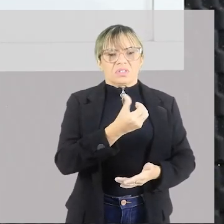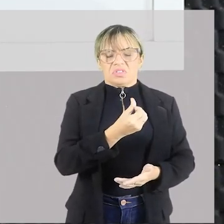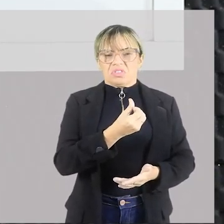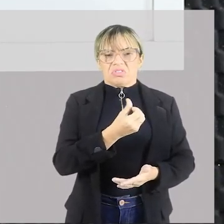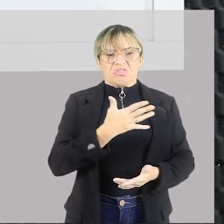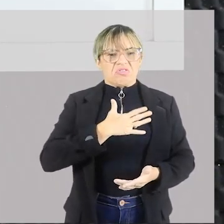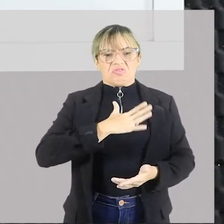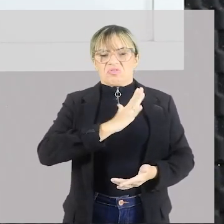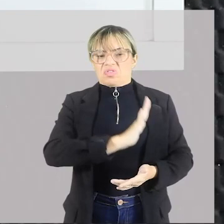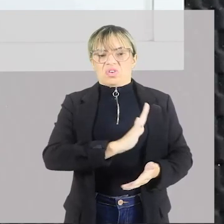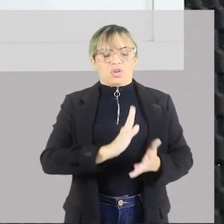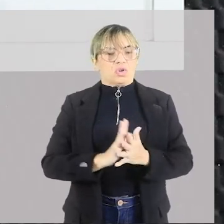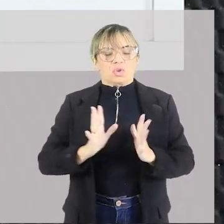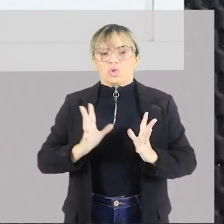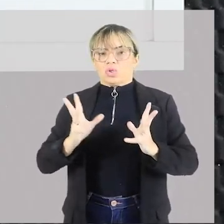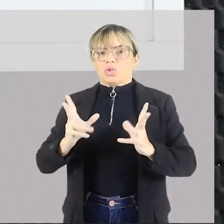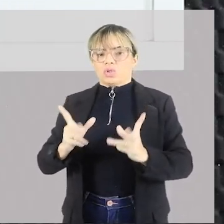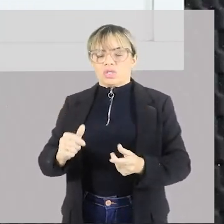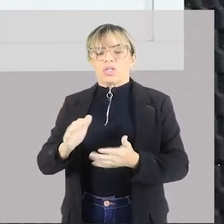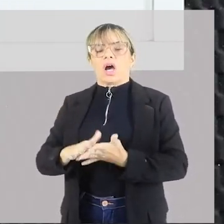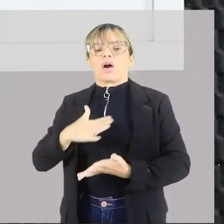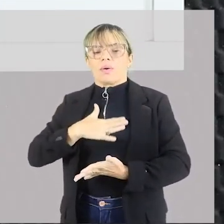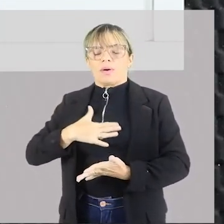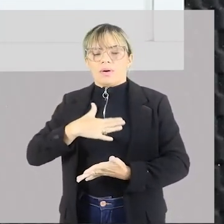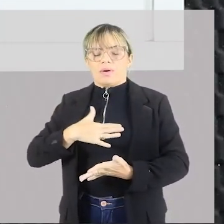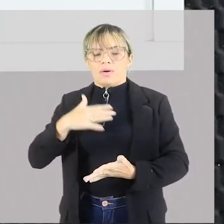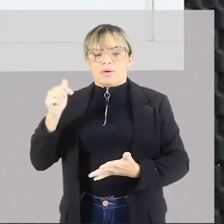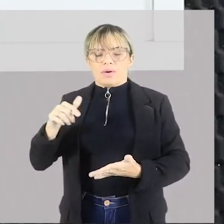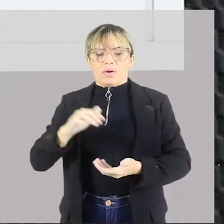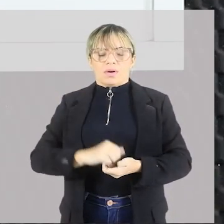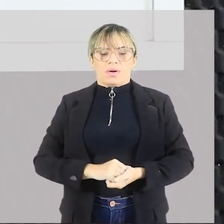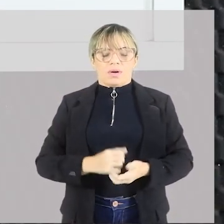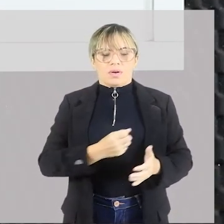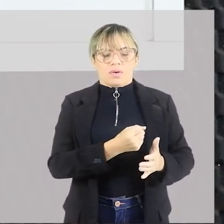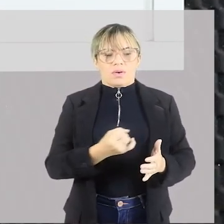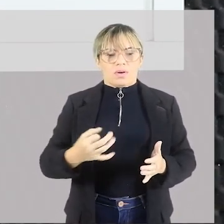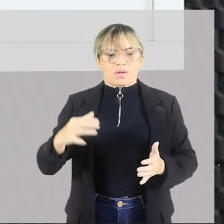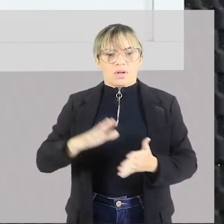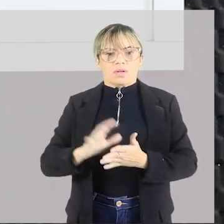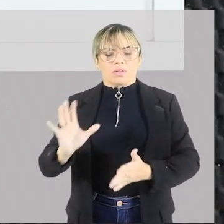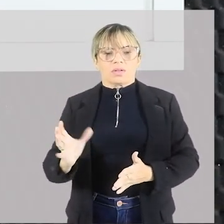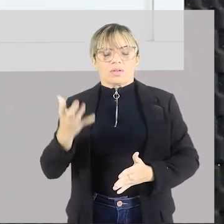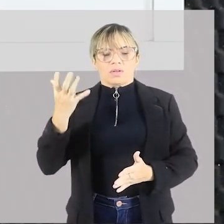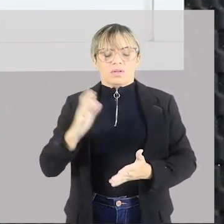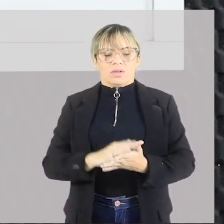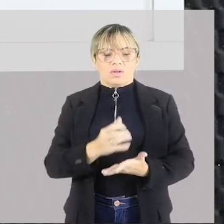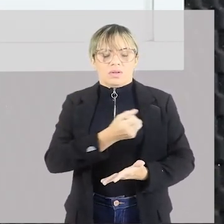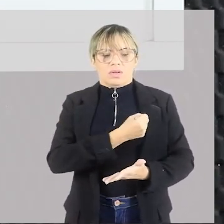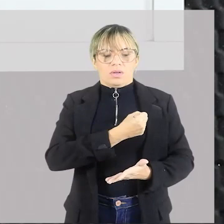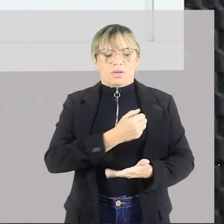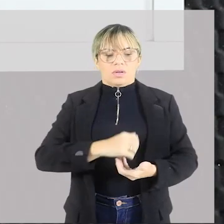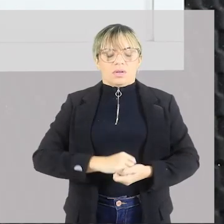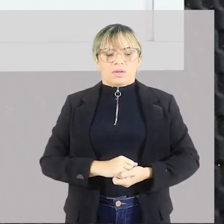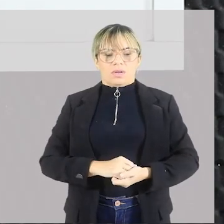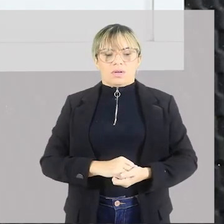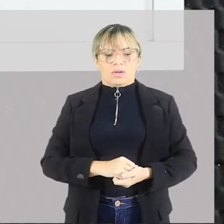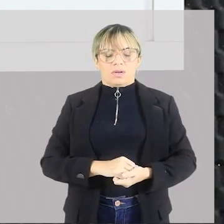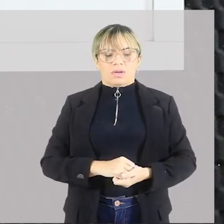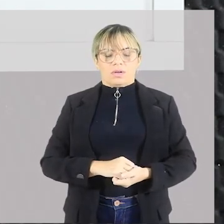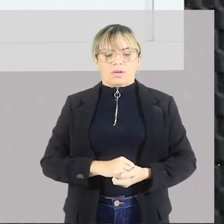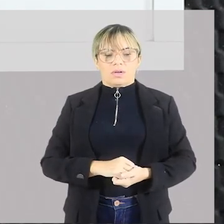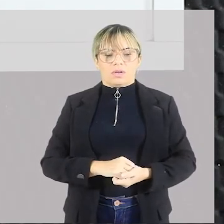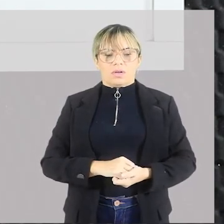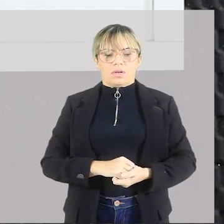agradam Então se todas as outras agradam o número de elementos do teu evento vai ser igual a quanto